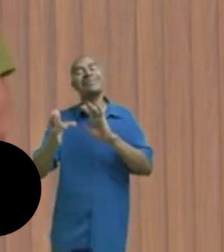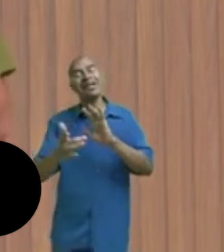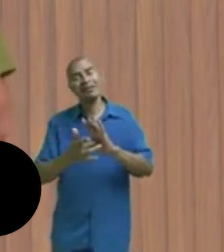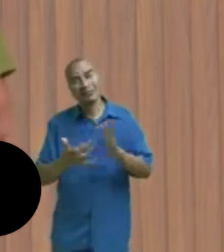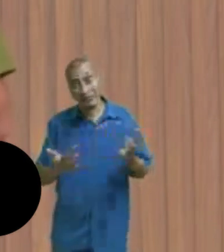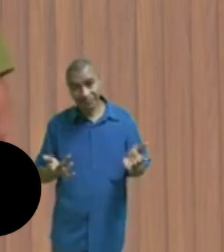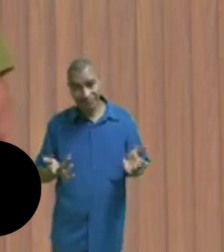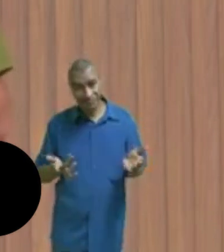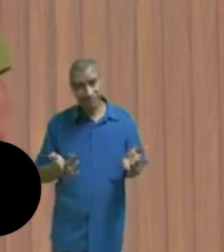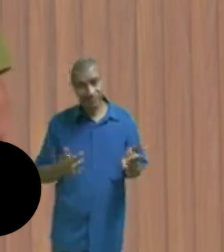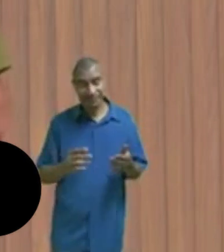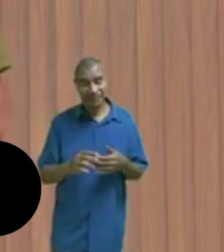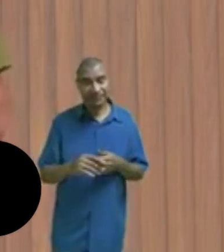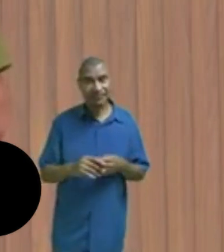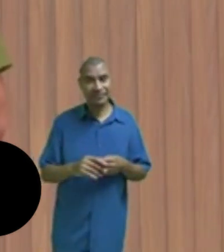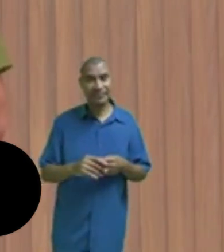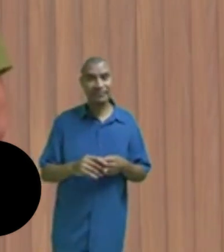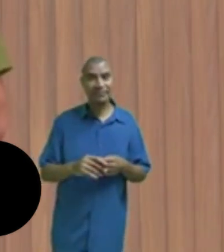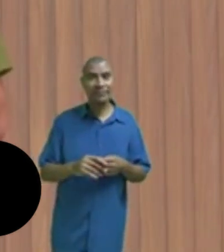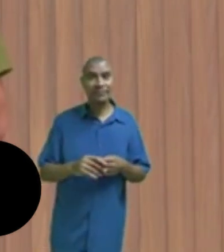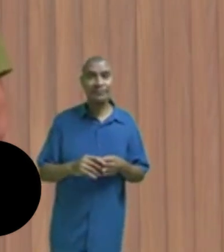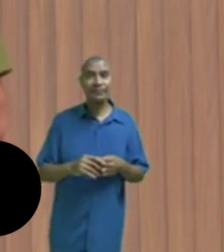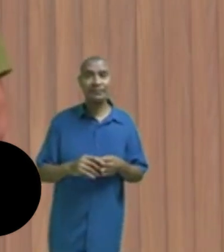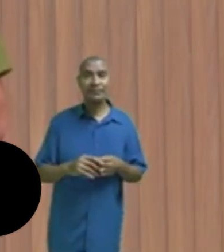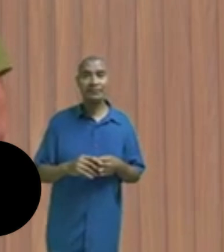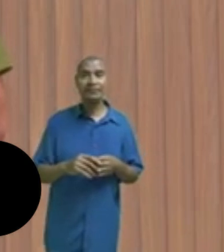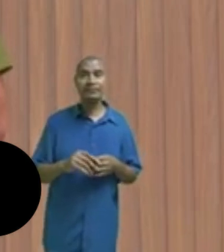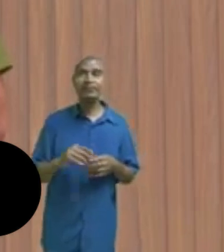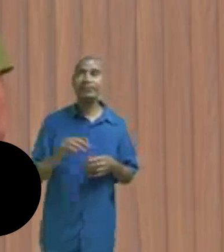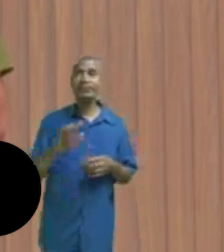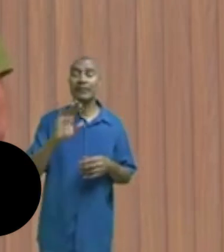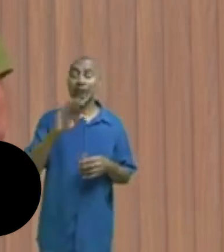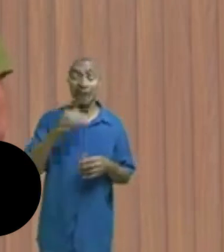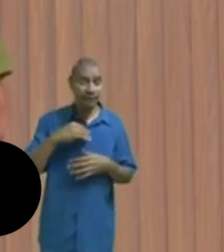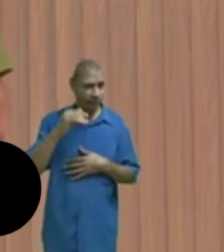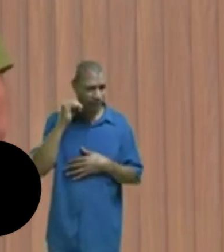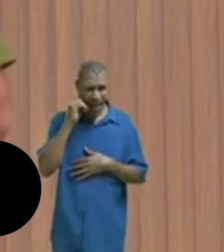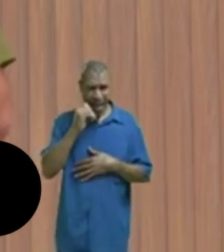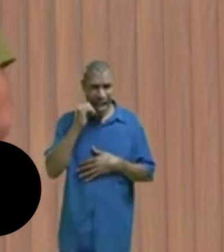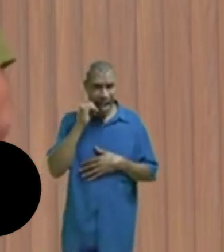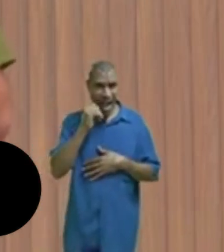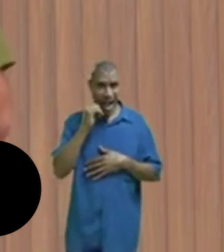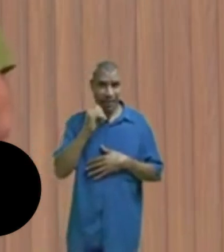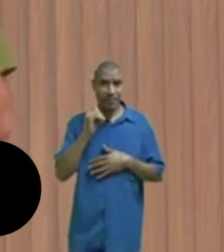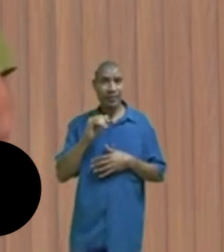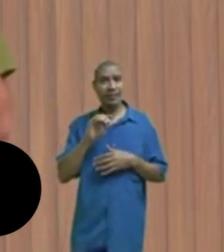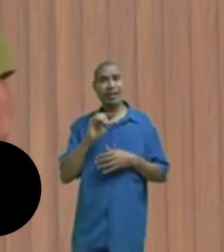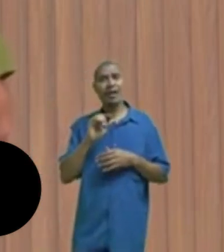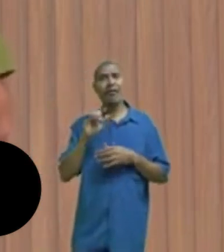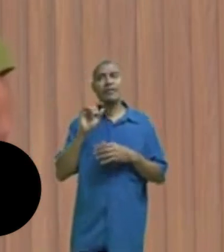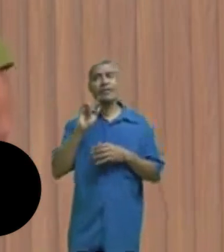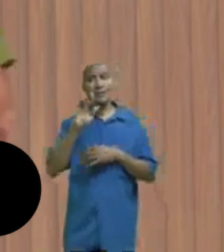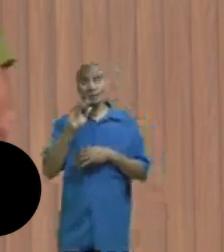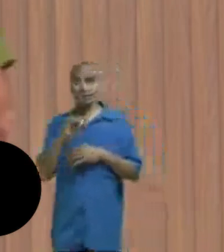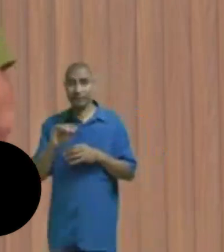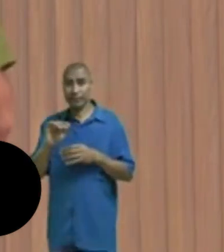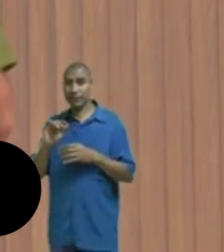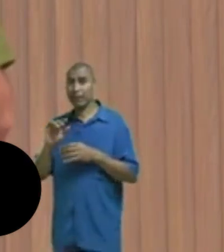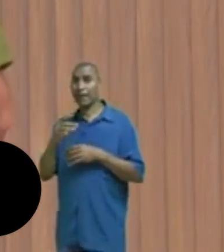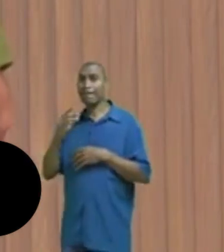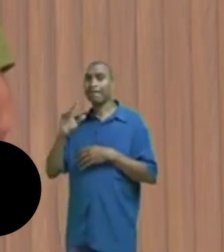É sobre ele. Aquela mulher ali, como eu já ministrei aqui outras vezes, eu já disse para você que Davi nos